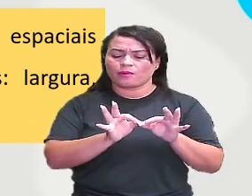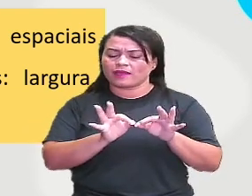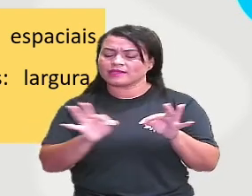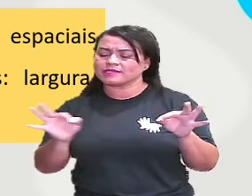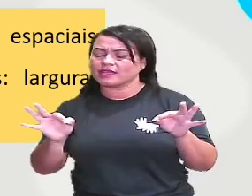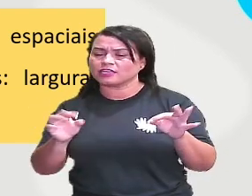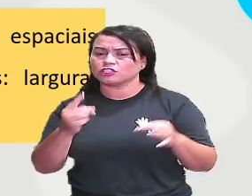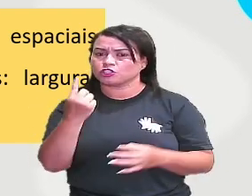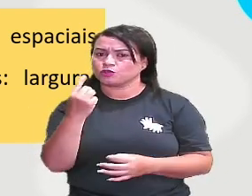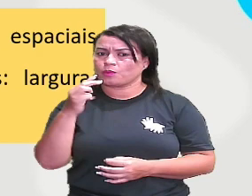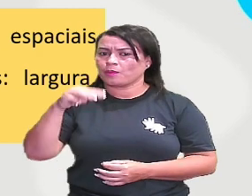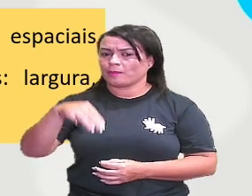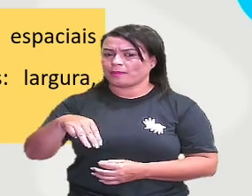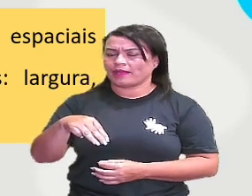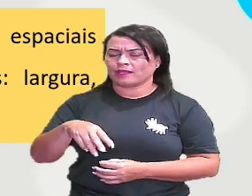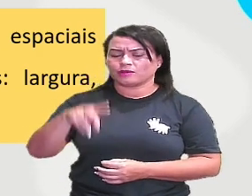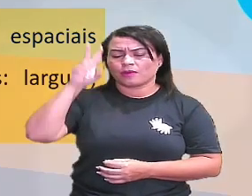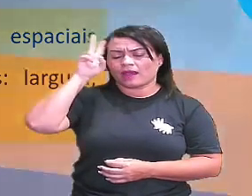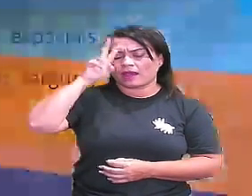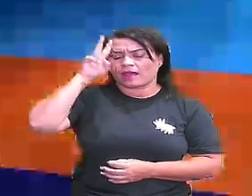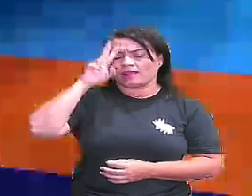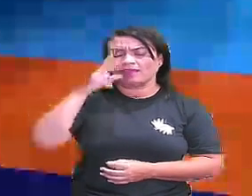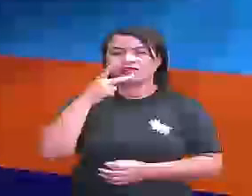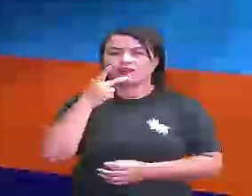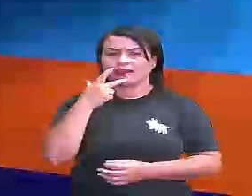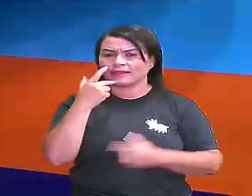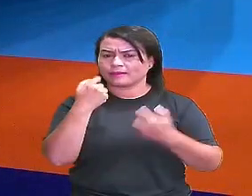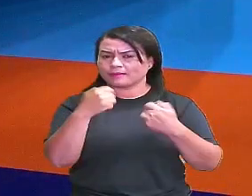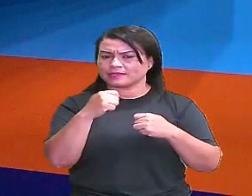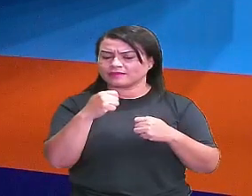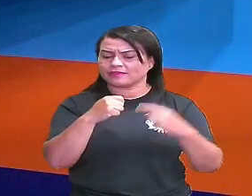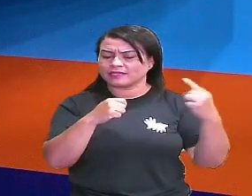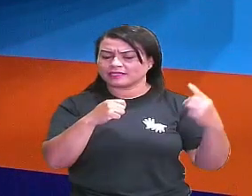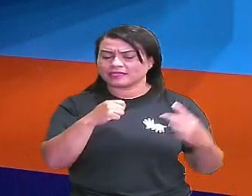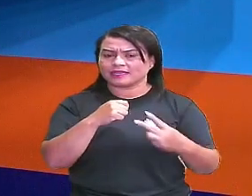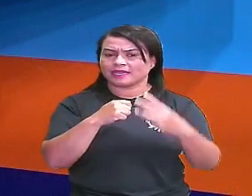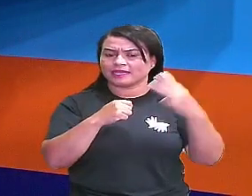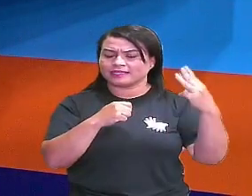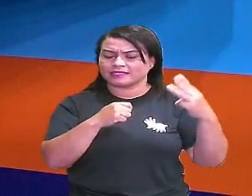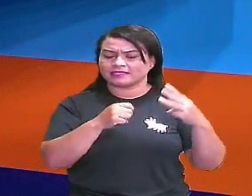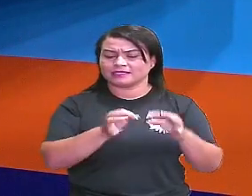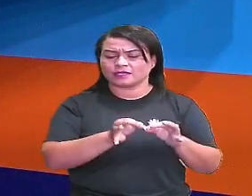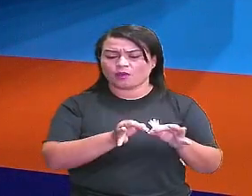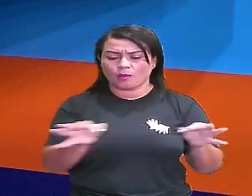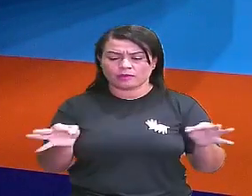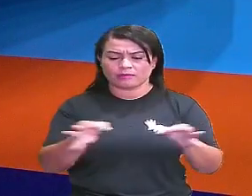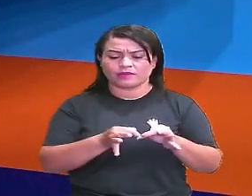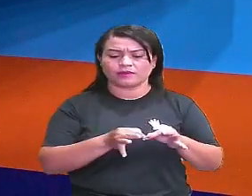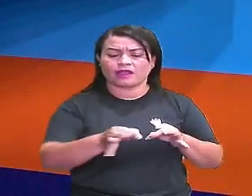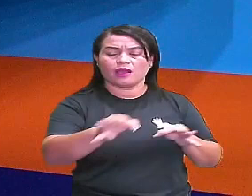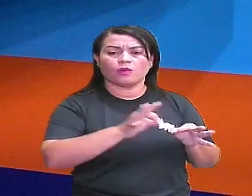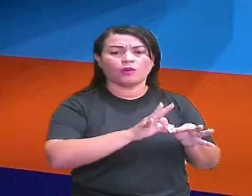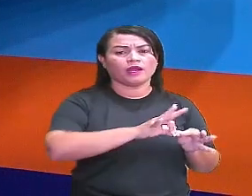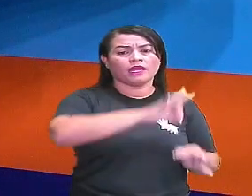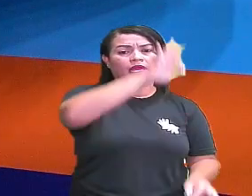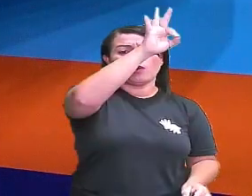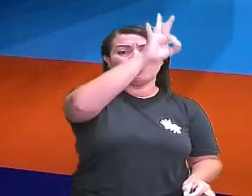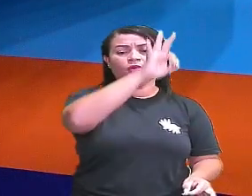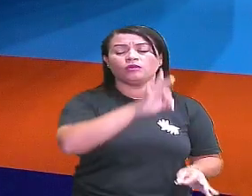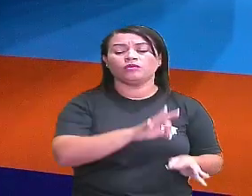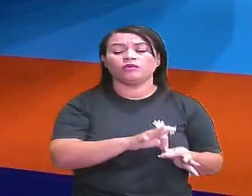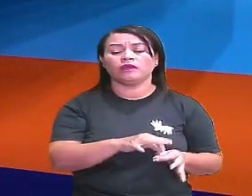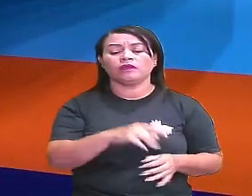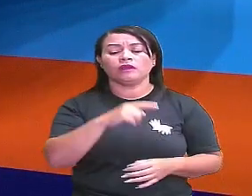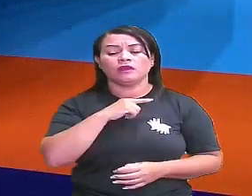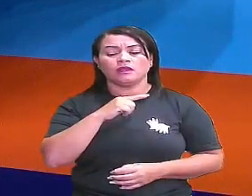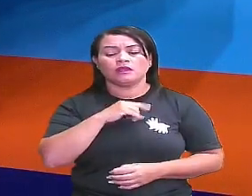que perceber. Lembra que eu falei que eu tenho que ter 3 dimensões? Comprimento, largura e altura. As